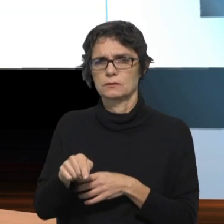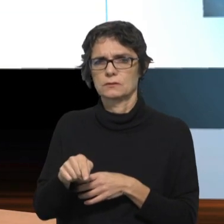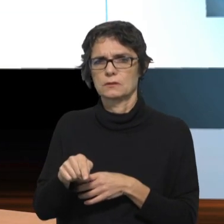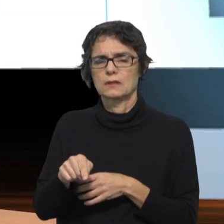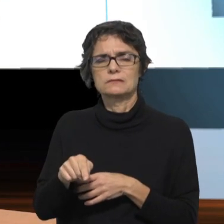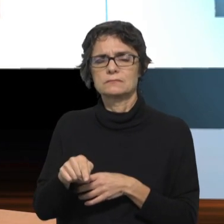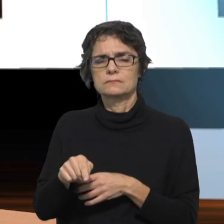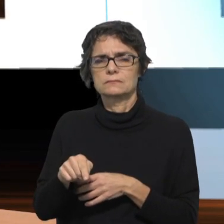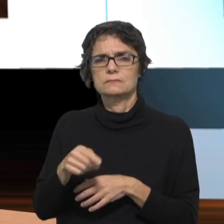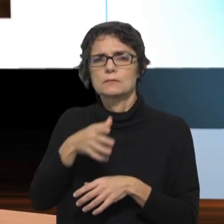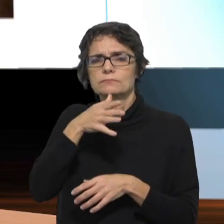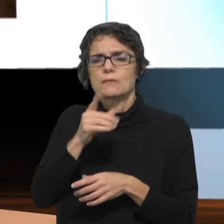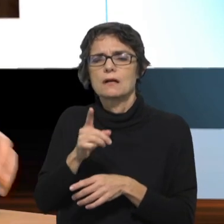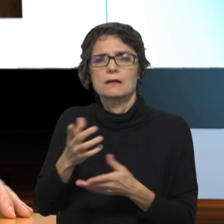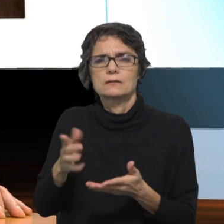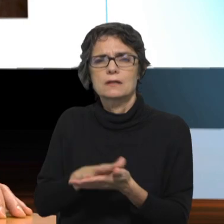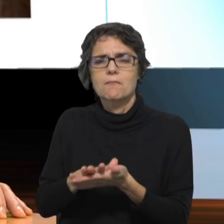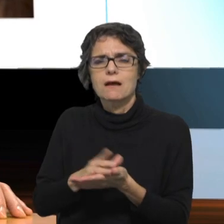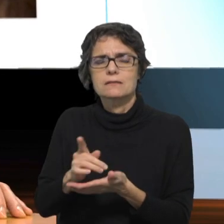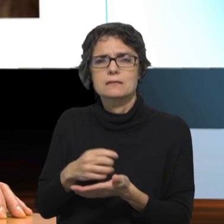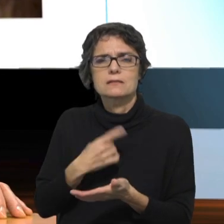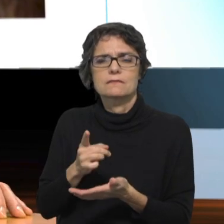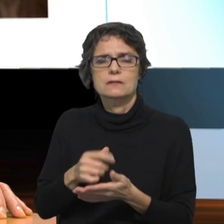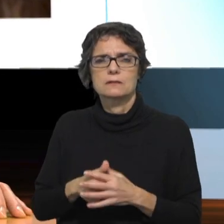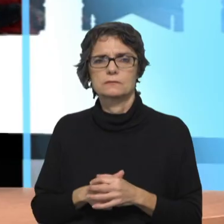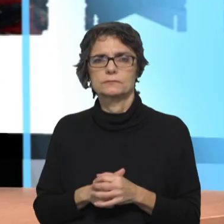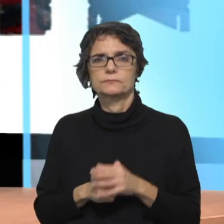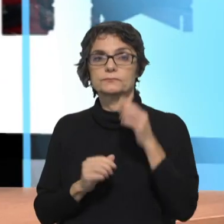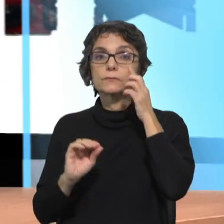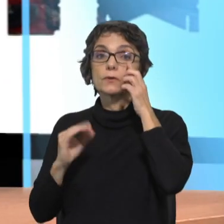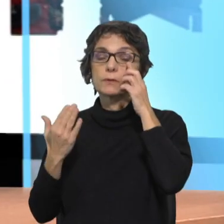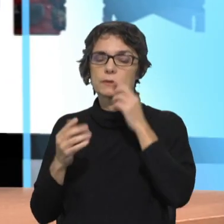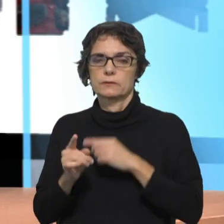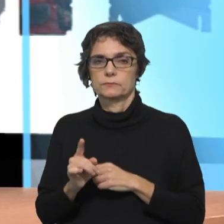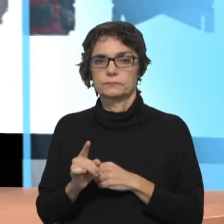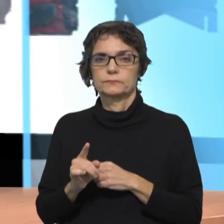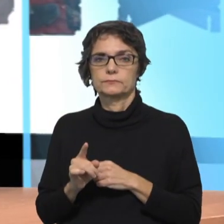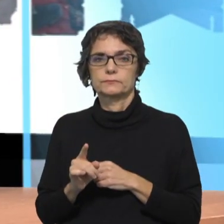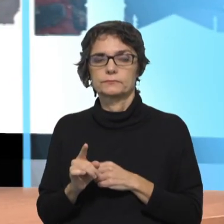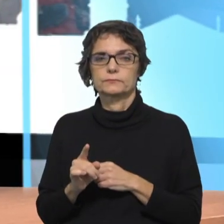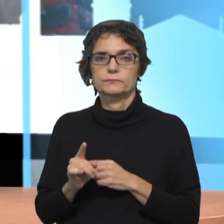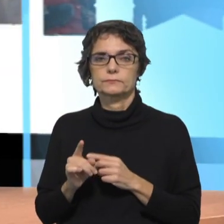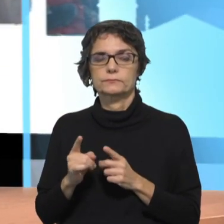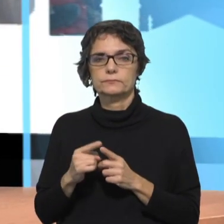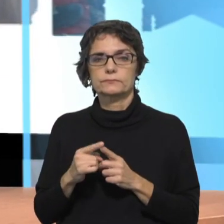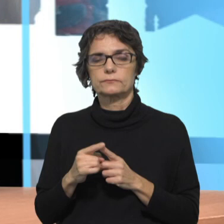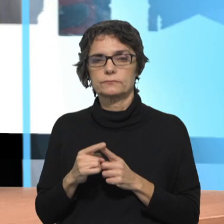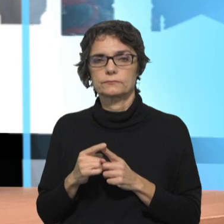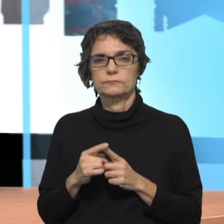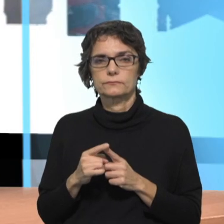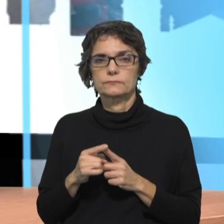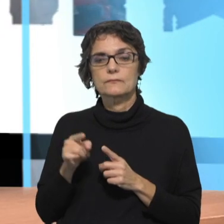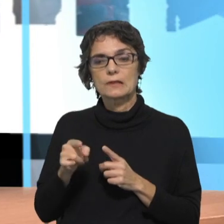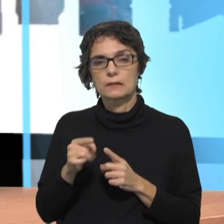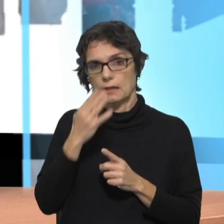mensagem é que subjaz a toda esta narrativa? Em primeiro lugar, aquilo que subjaz